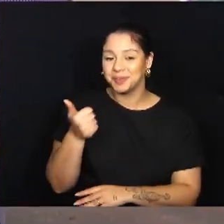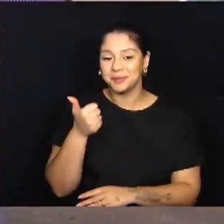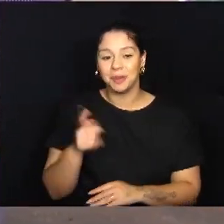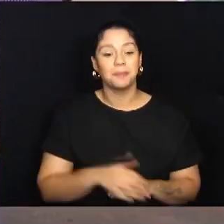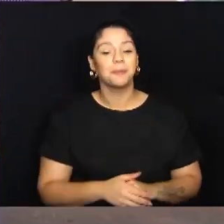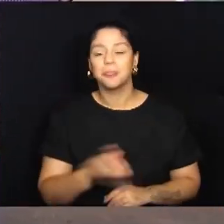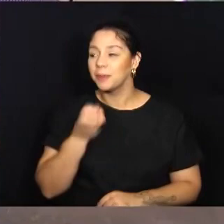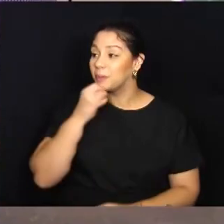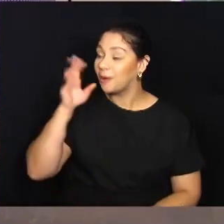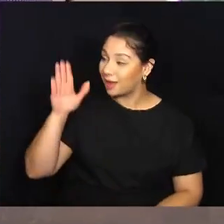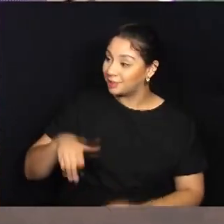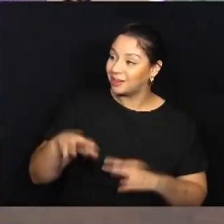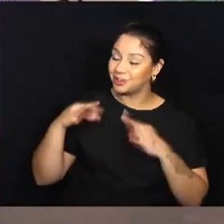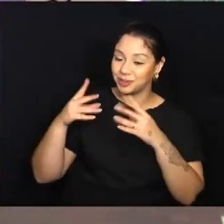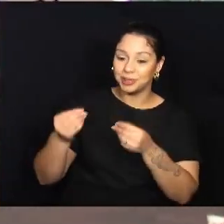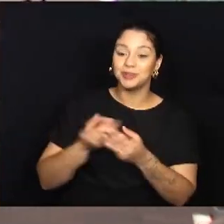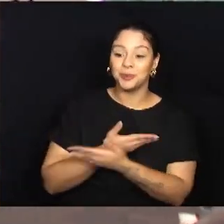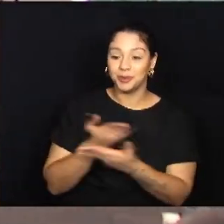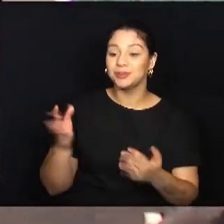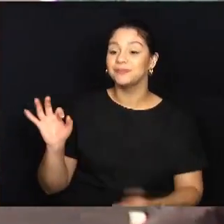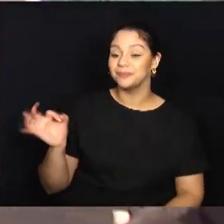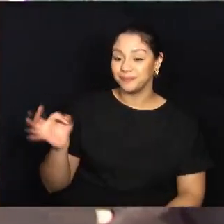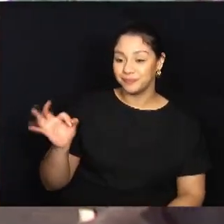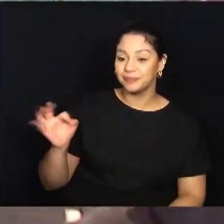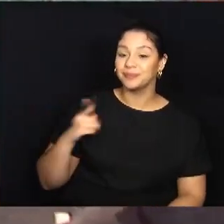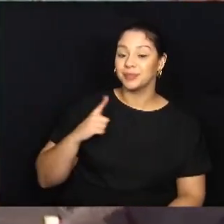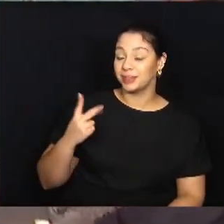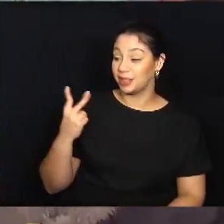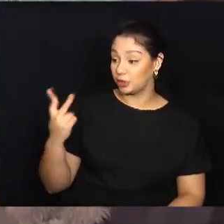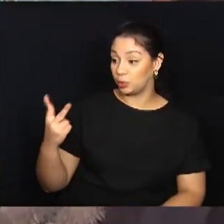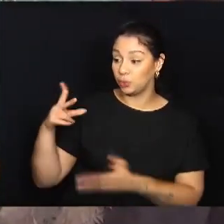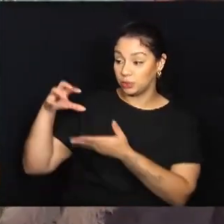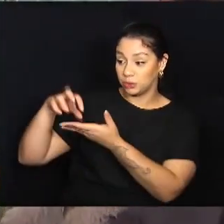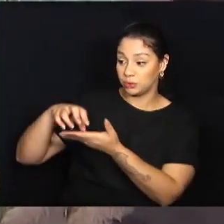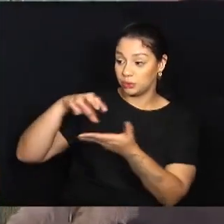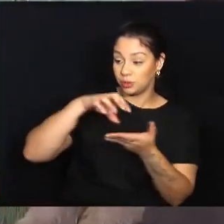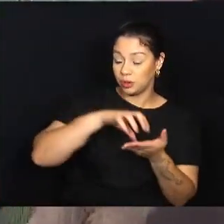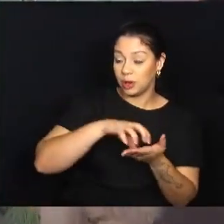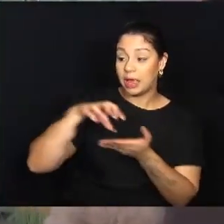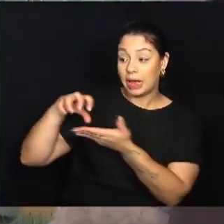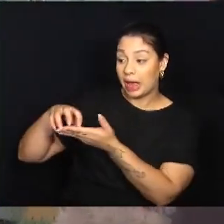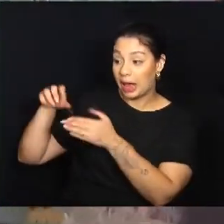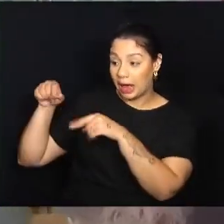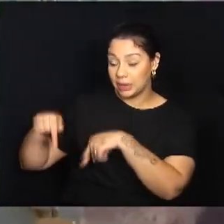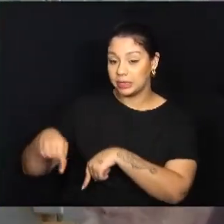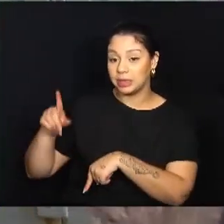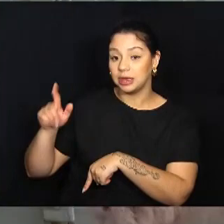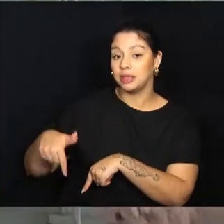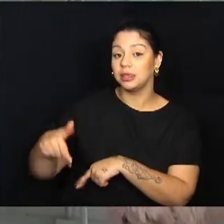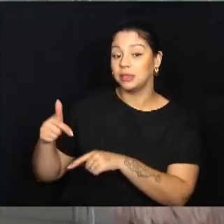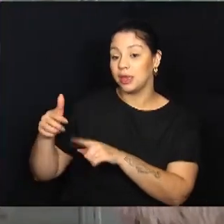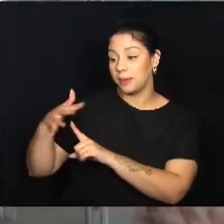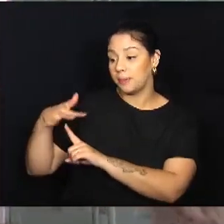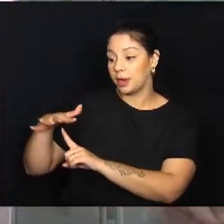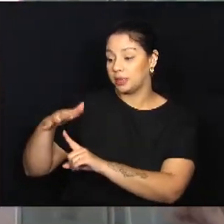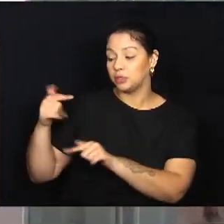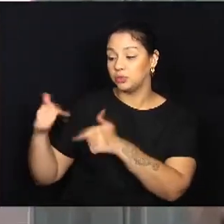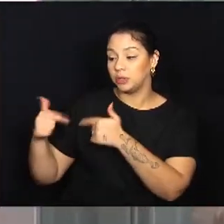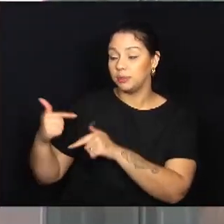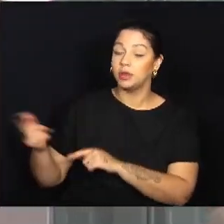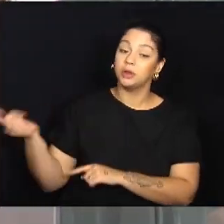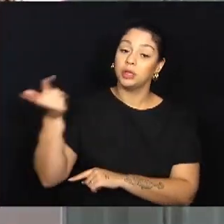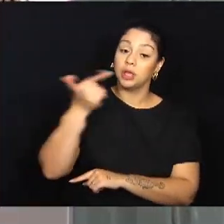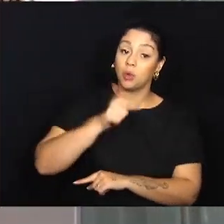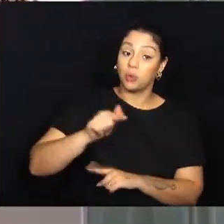tarde a todos. Isso, estamos com 2 unidades, uma aqui na Vila Castelo Branco, antiga Praça dos Trabalhadores, e a outra no